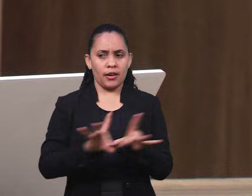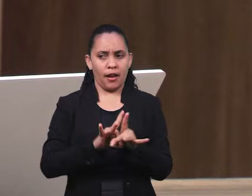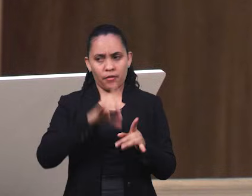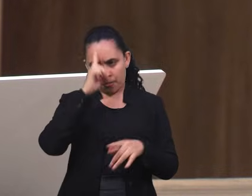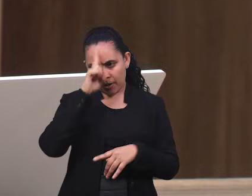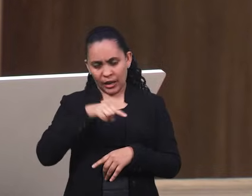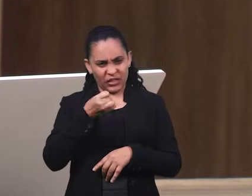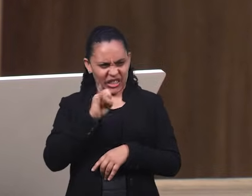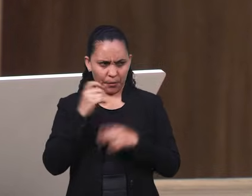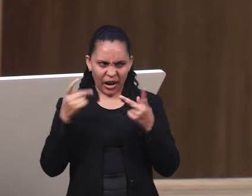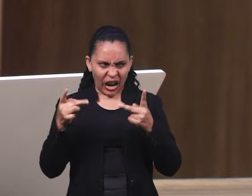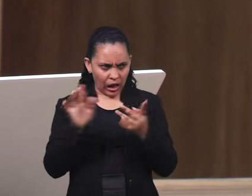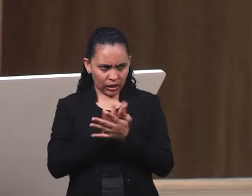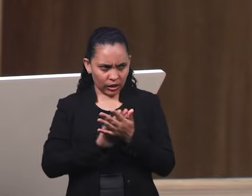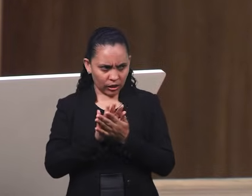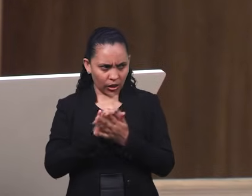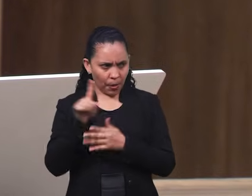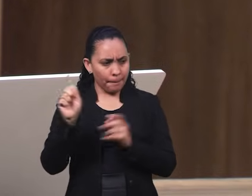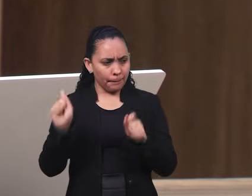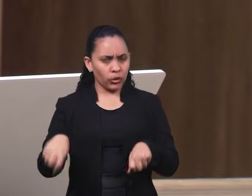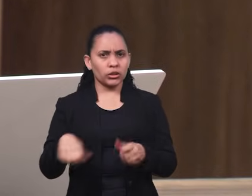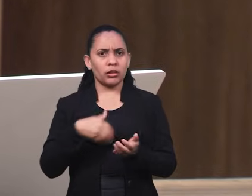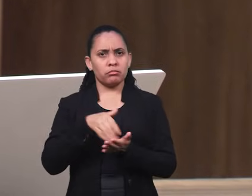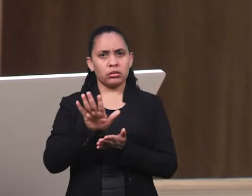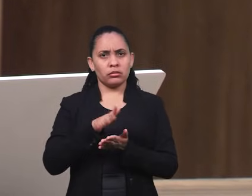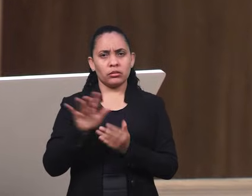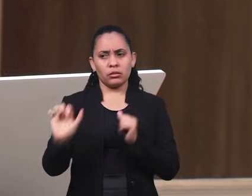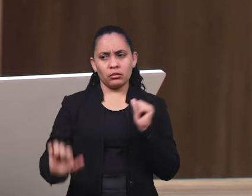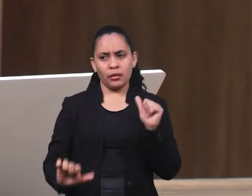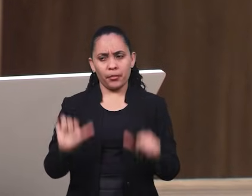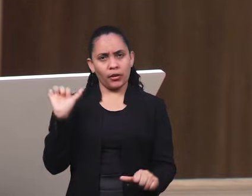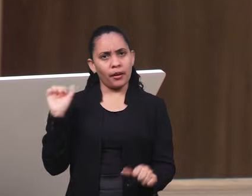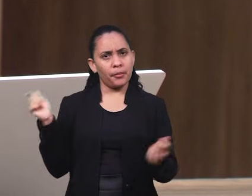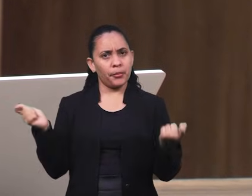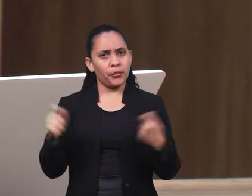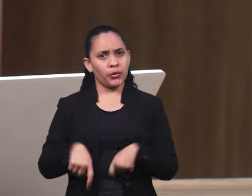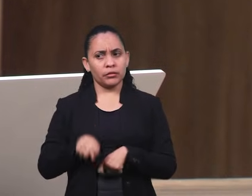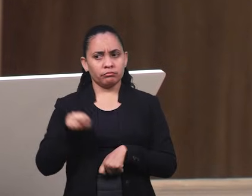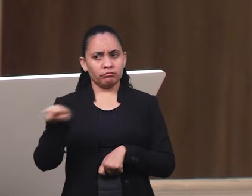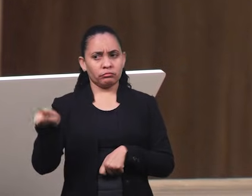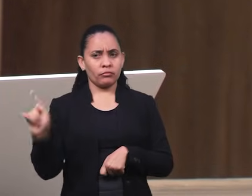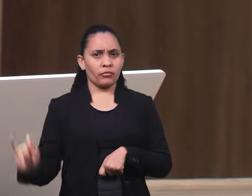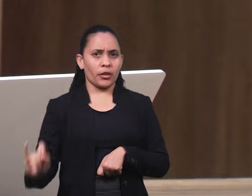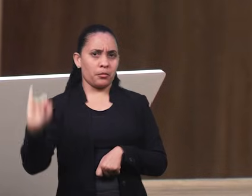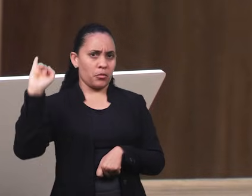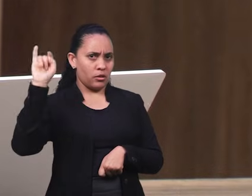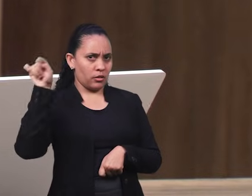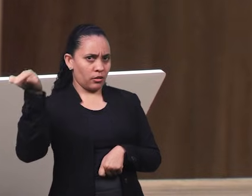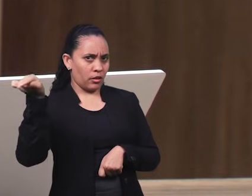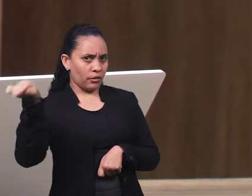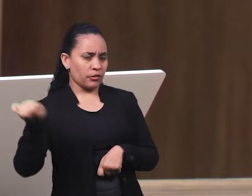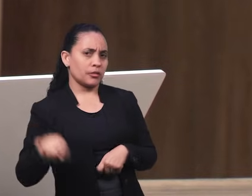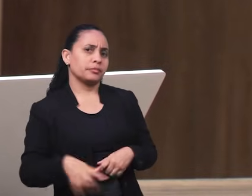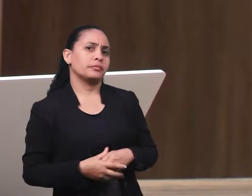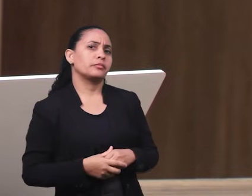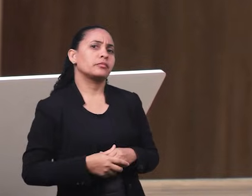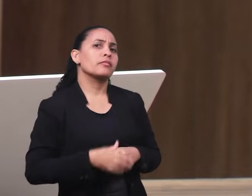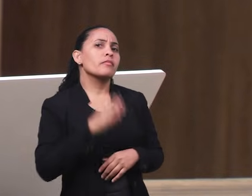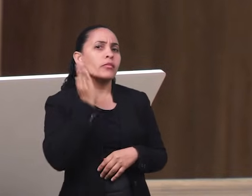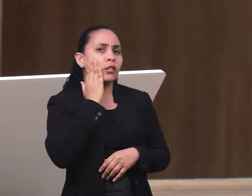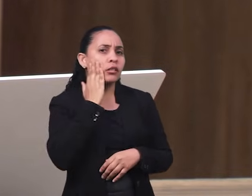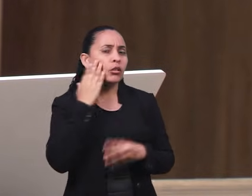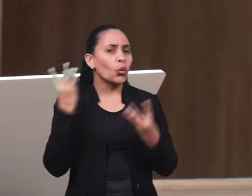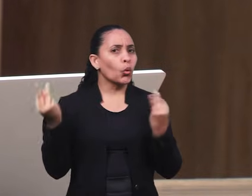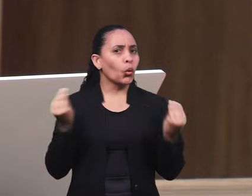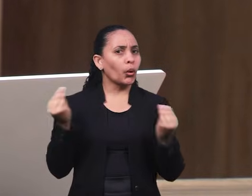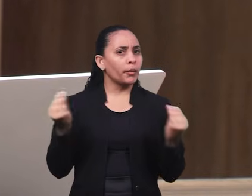ligada instituiu para ele pregar. Se não pregasse, ele podia ser destituído do ministério. Certo? Então, esse era um pensamento de Lutero que é importante, porque